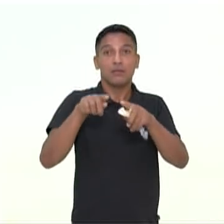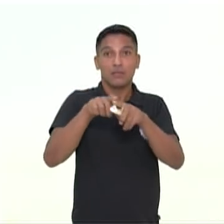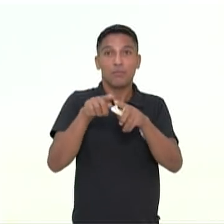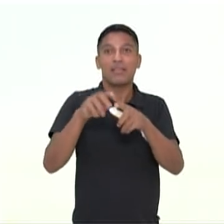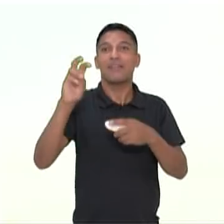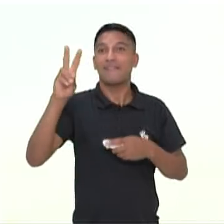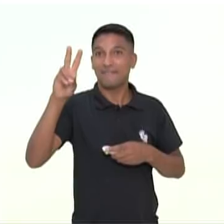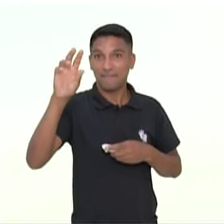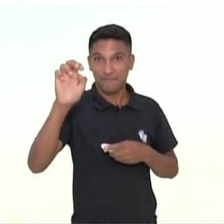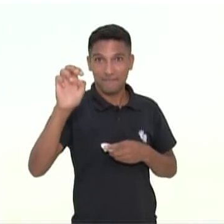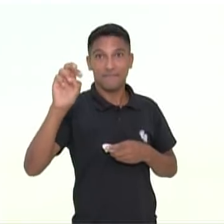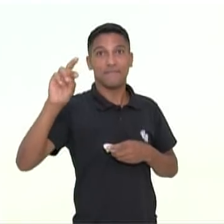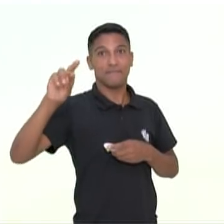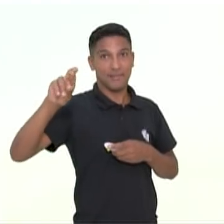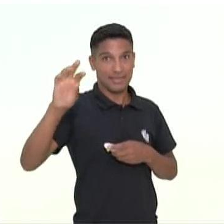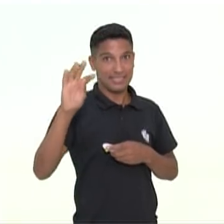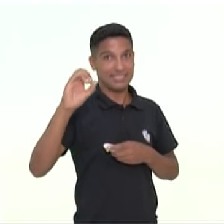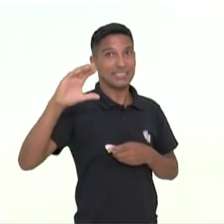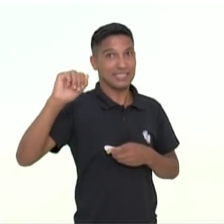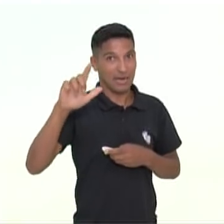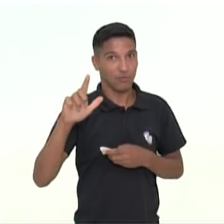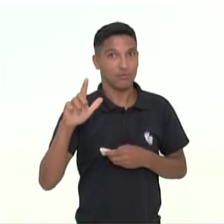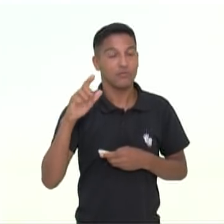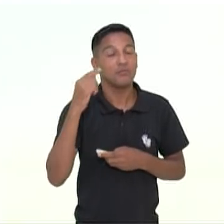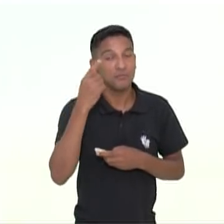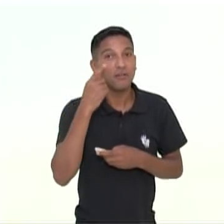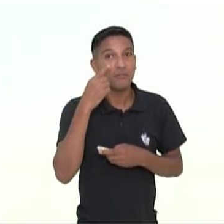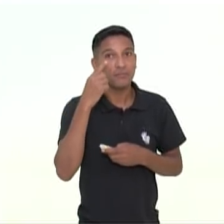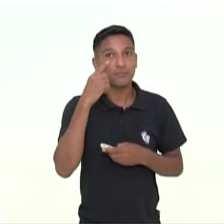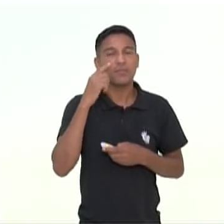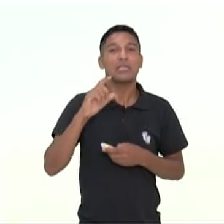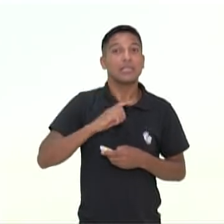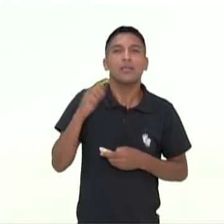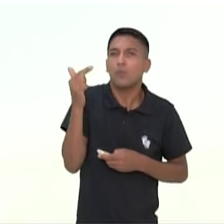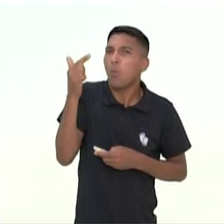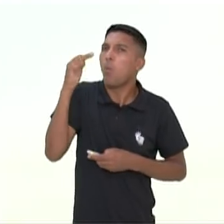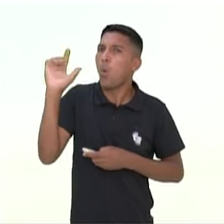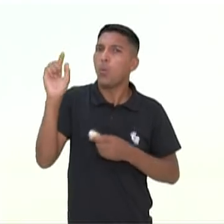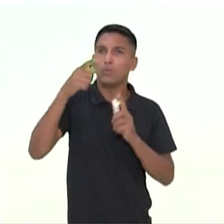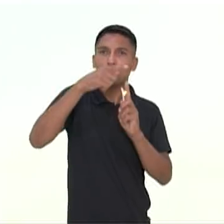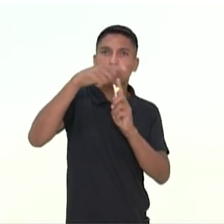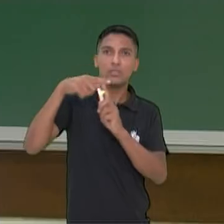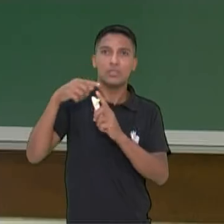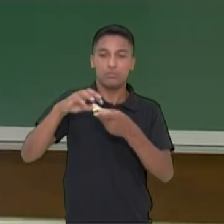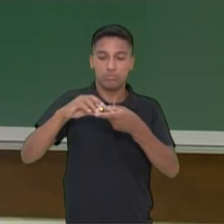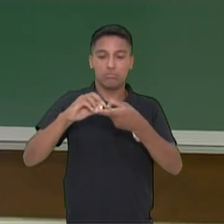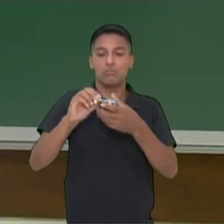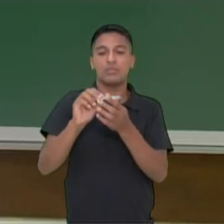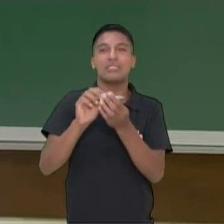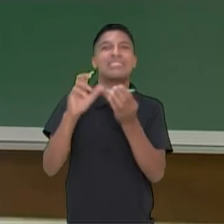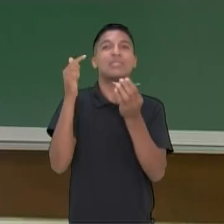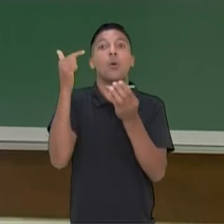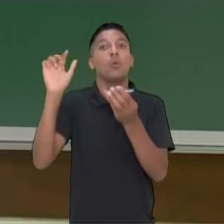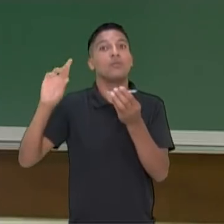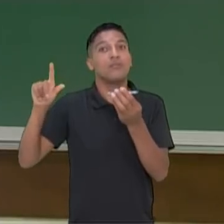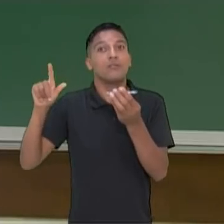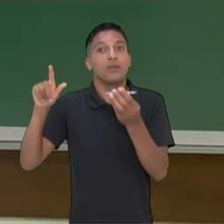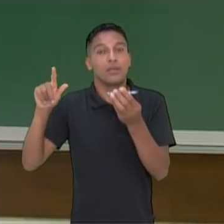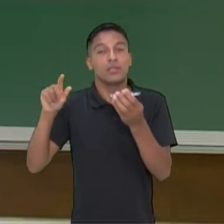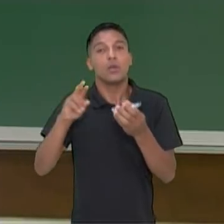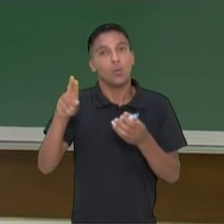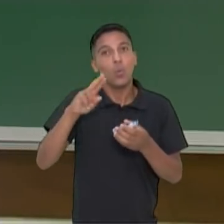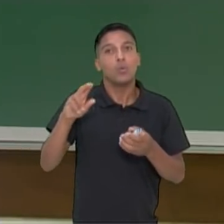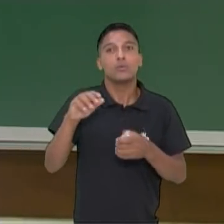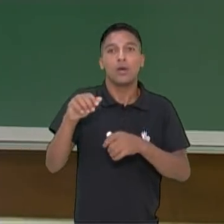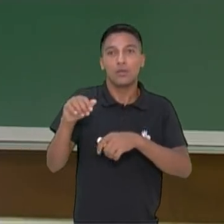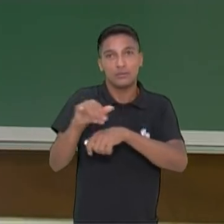que ele é um skate usado mais numa outra atividade de descida de serras, de pistas, né, de